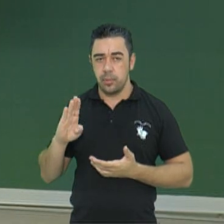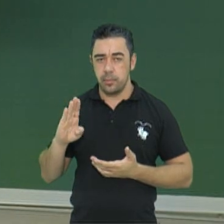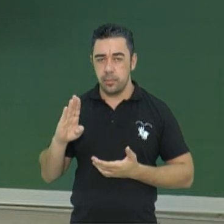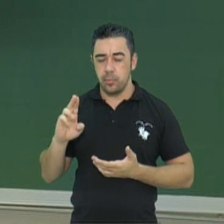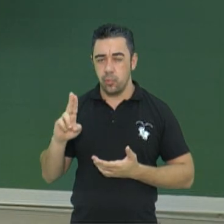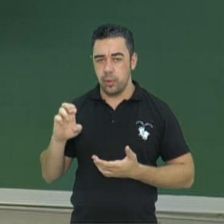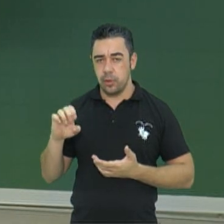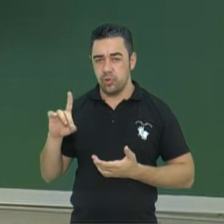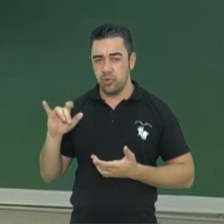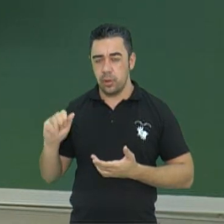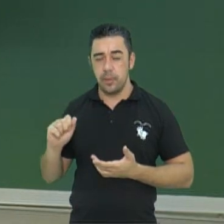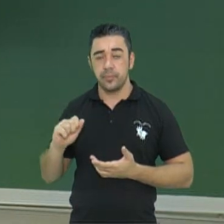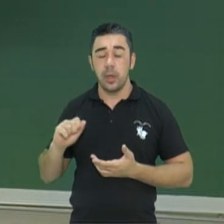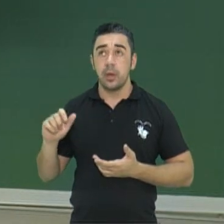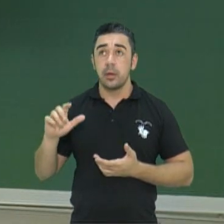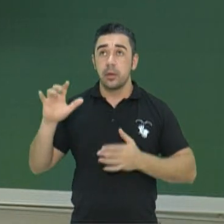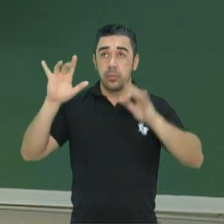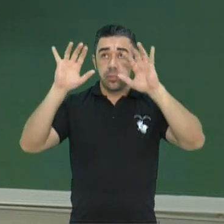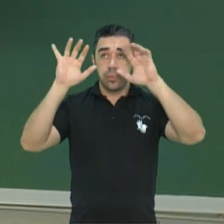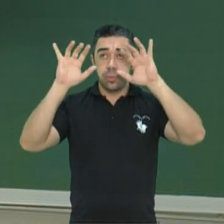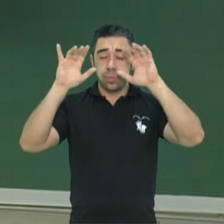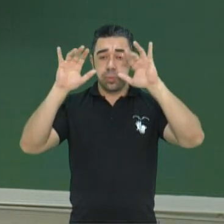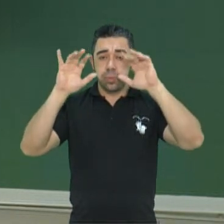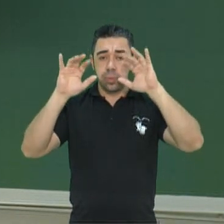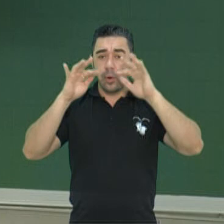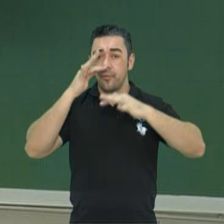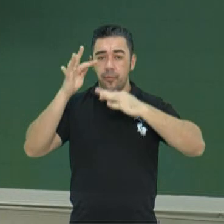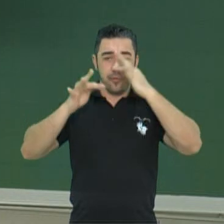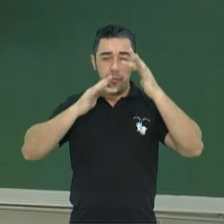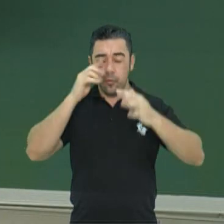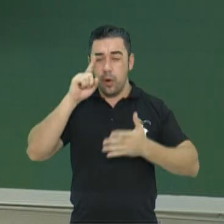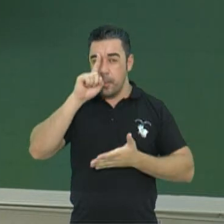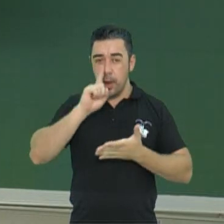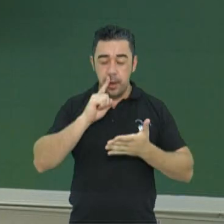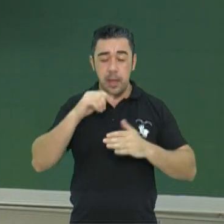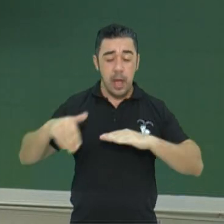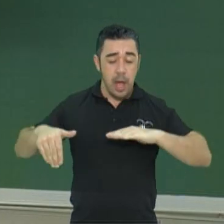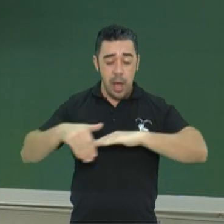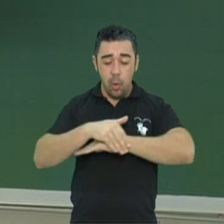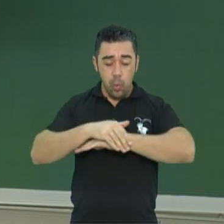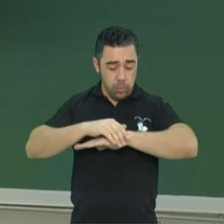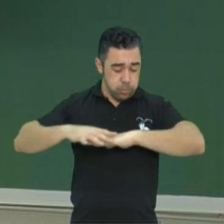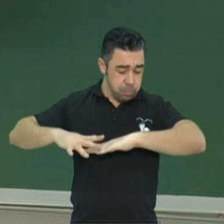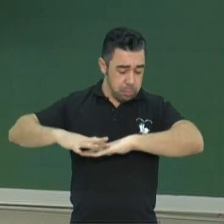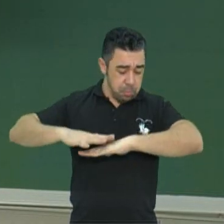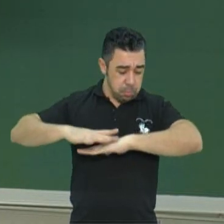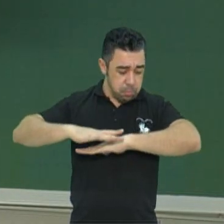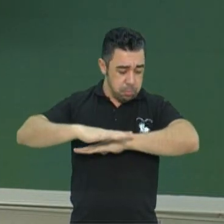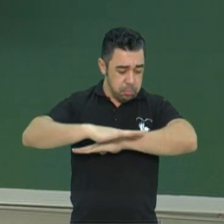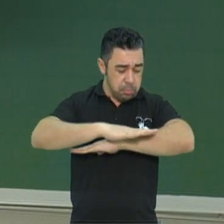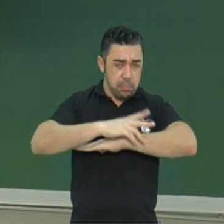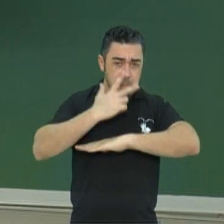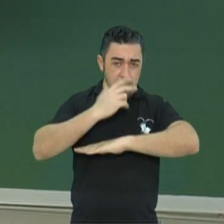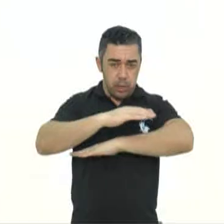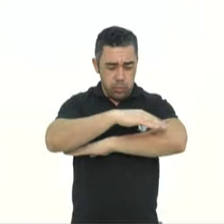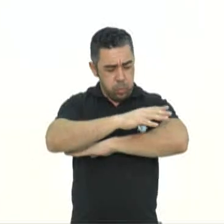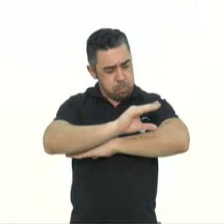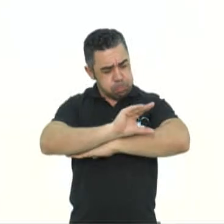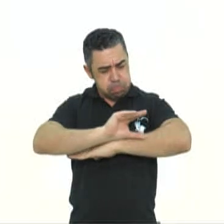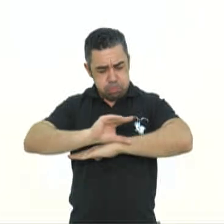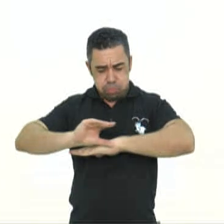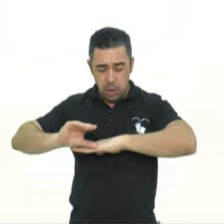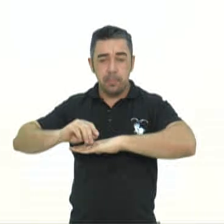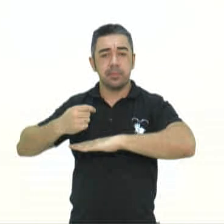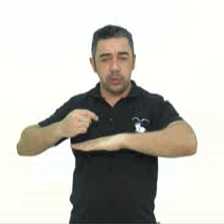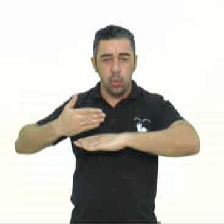flores amarelas. Eram tantas que as ruas amanheceram cobertas como se fosse uma coxa compacta. E